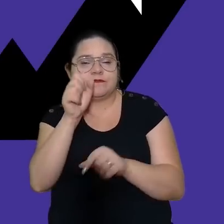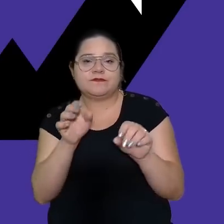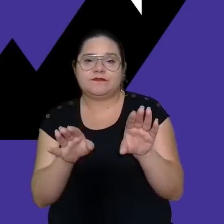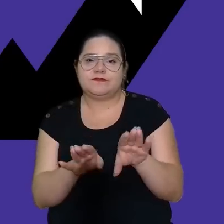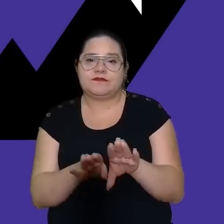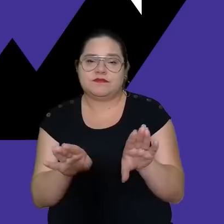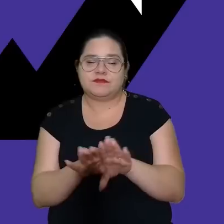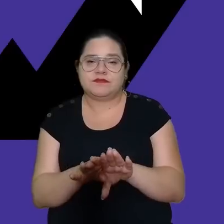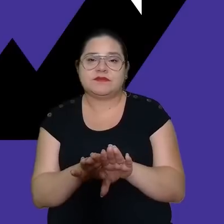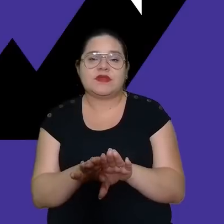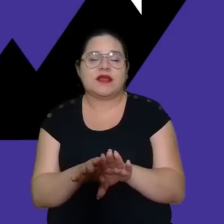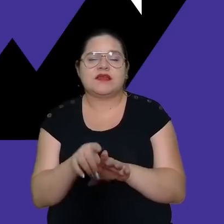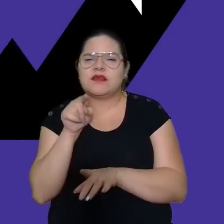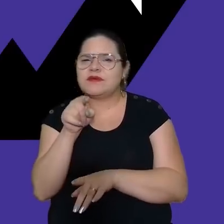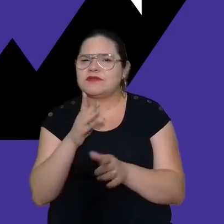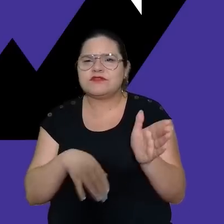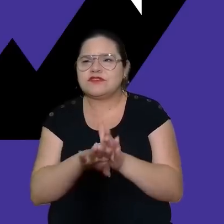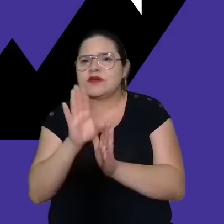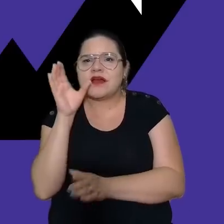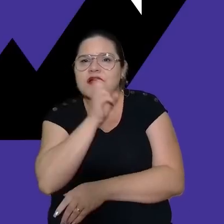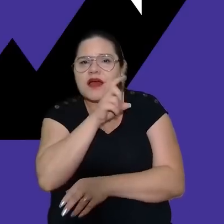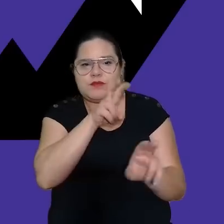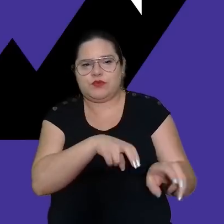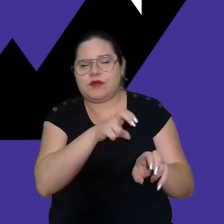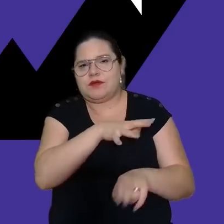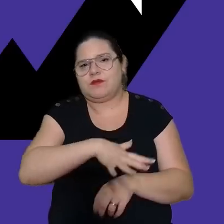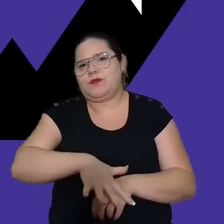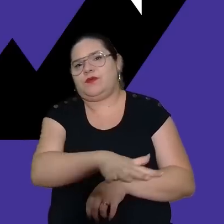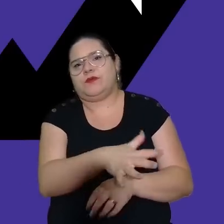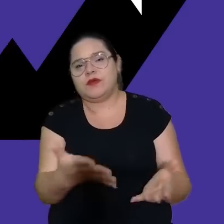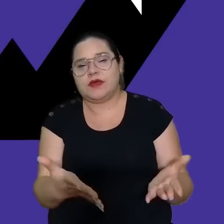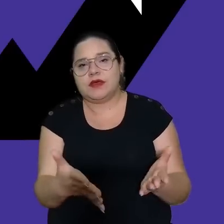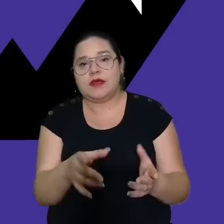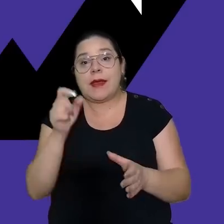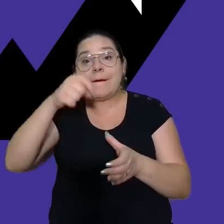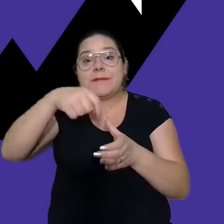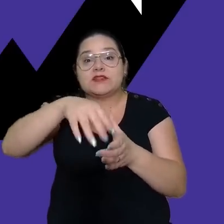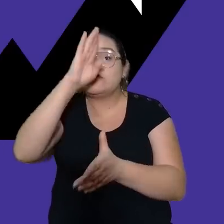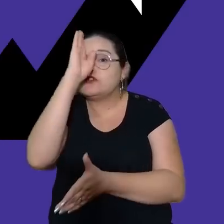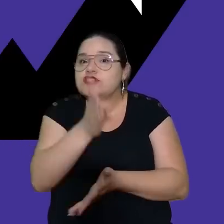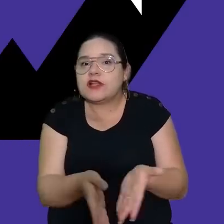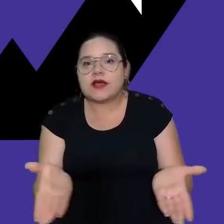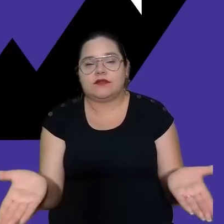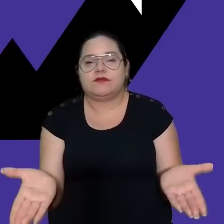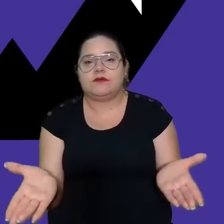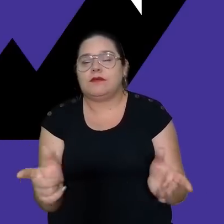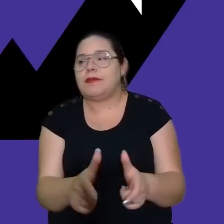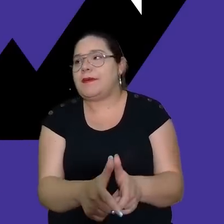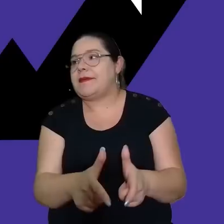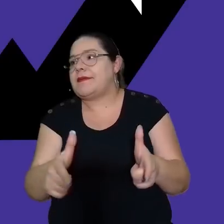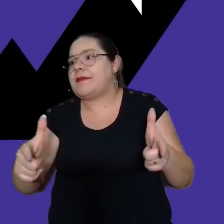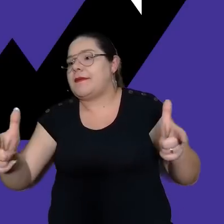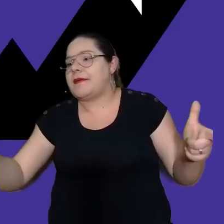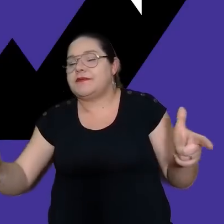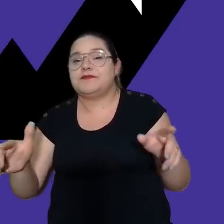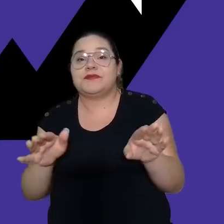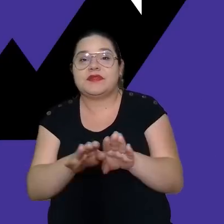isso chega muito rápido no campo. Plantio direto, muito rapidamente tem se expandido, o plantio direto